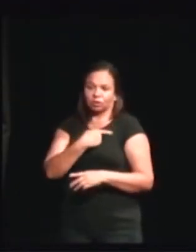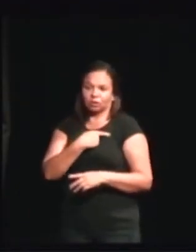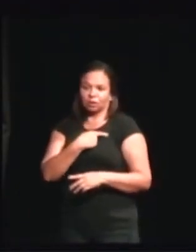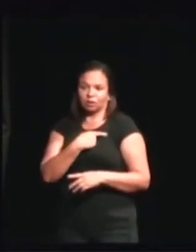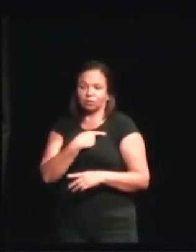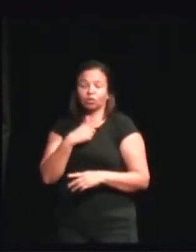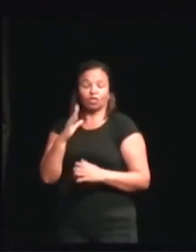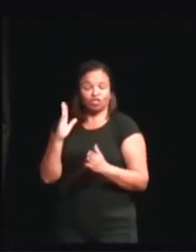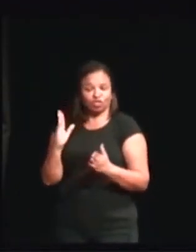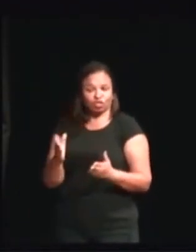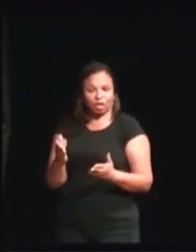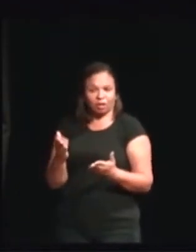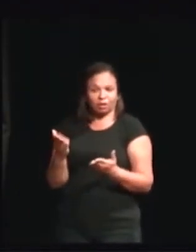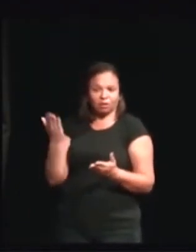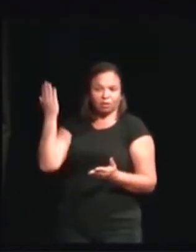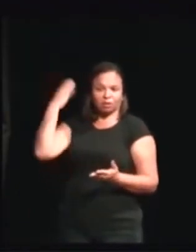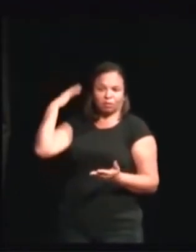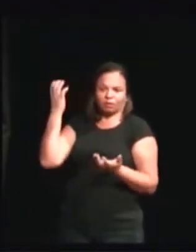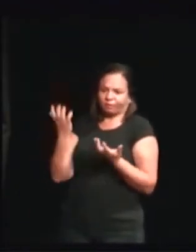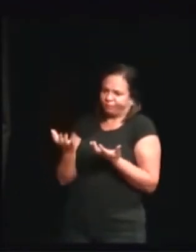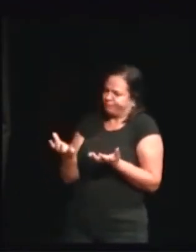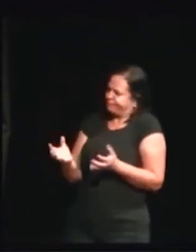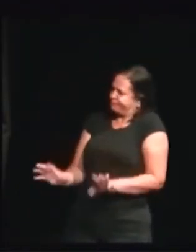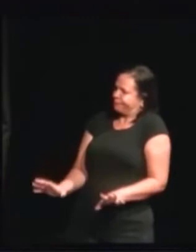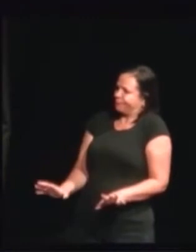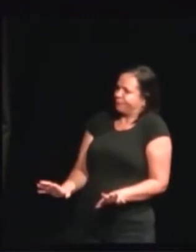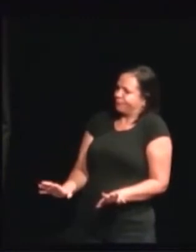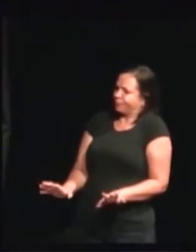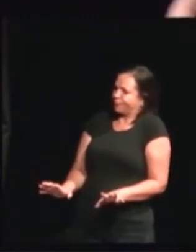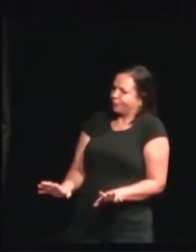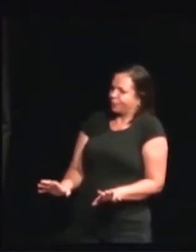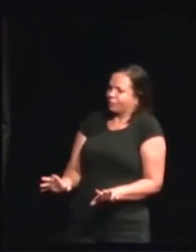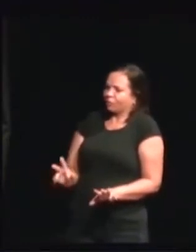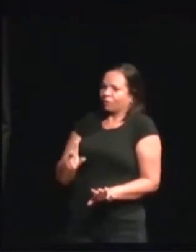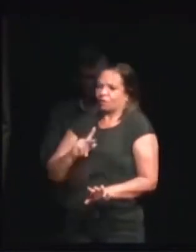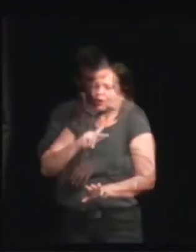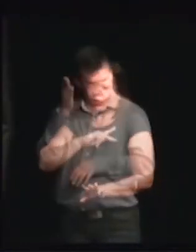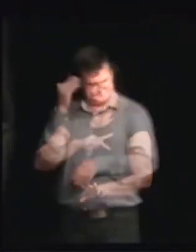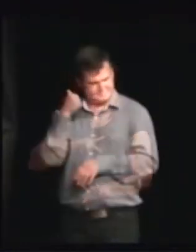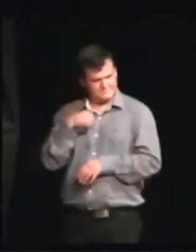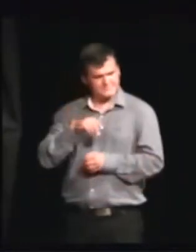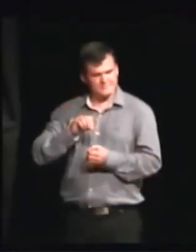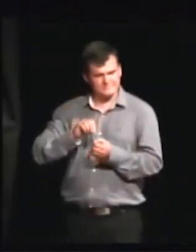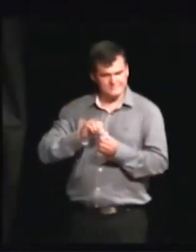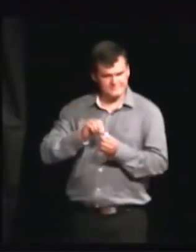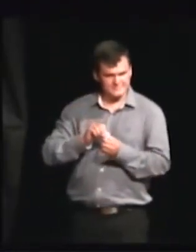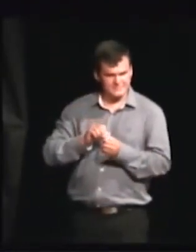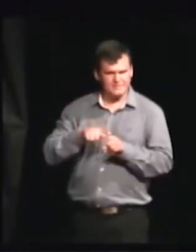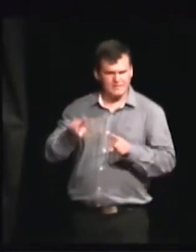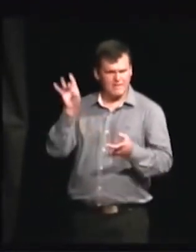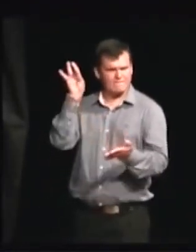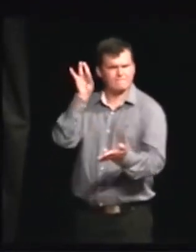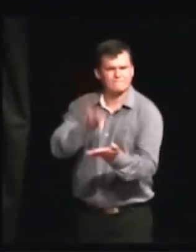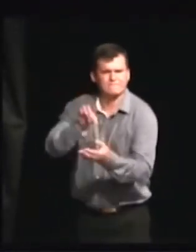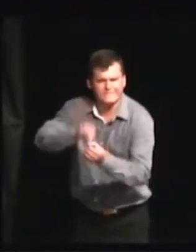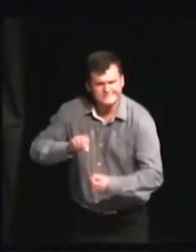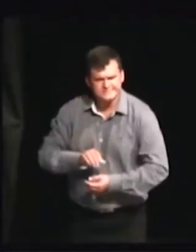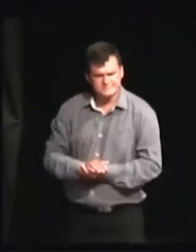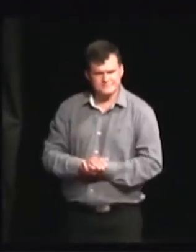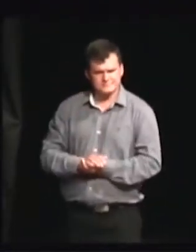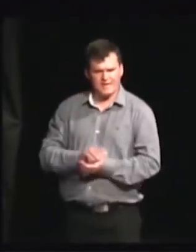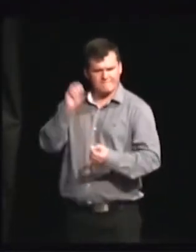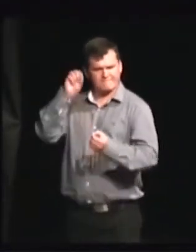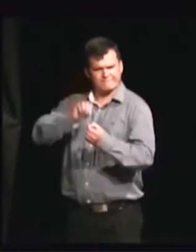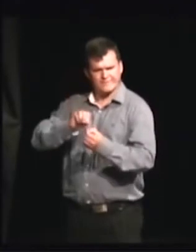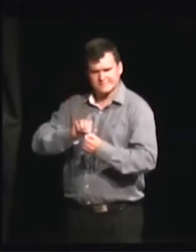convite e não fomos até o fim, não fomos como Paulo na segunda carta a Timóteo. Agora faça.